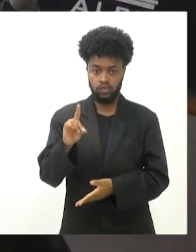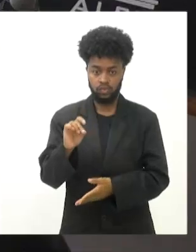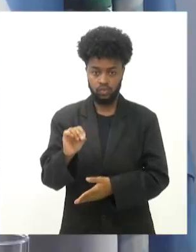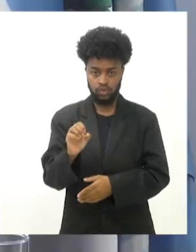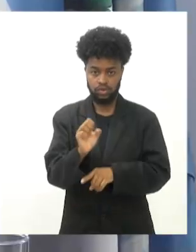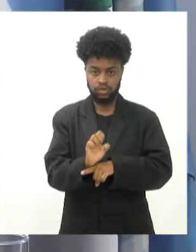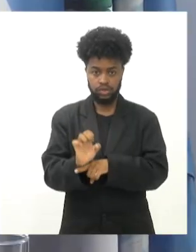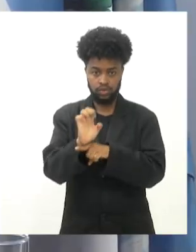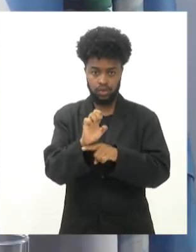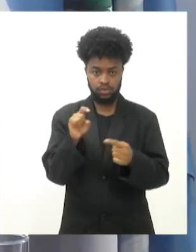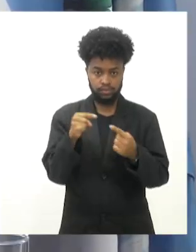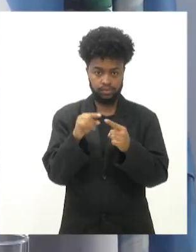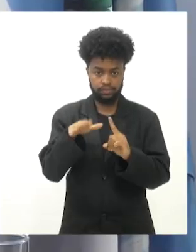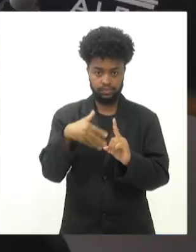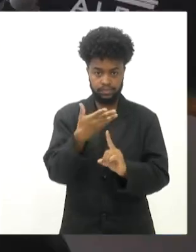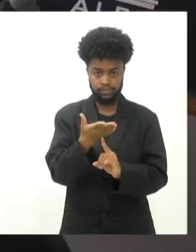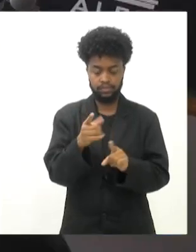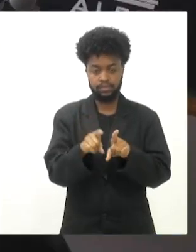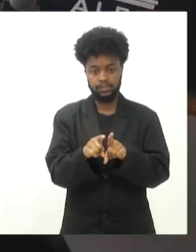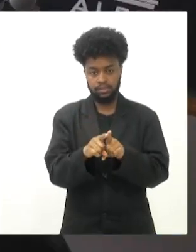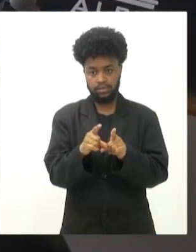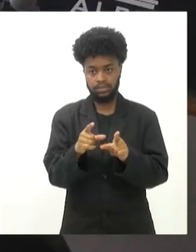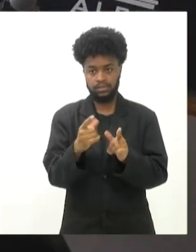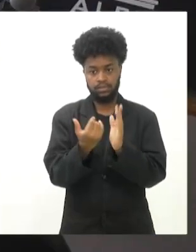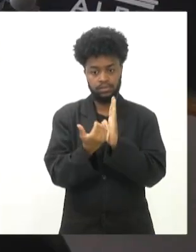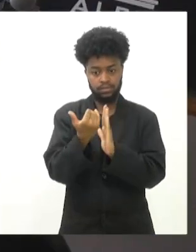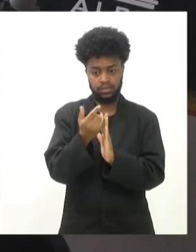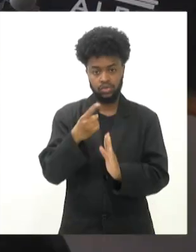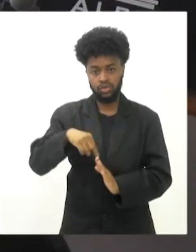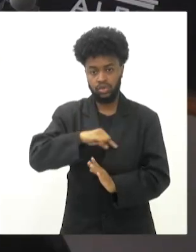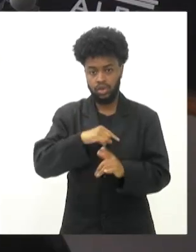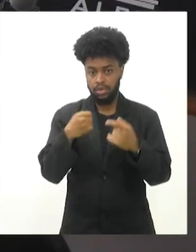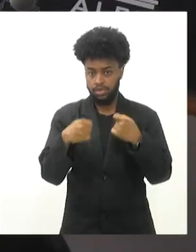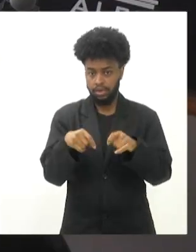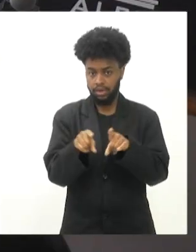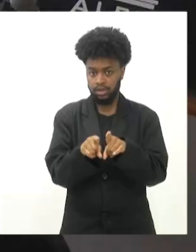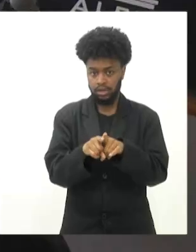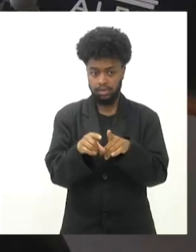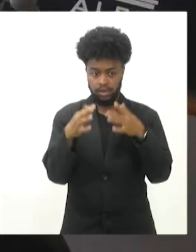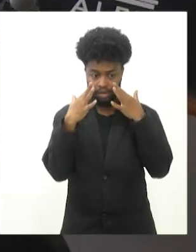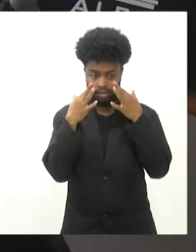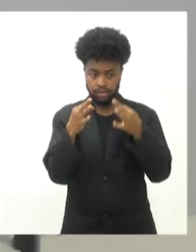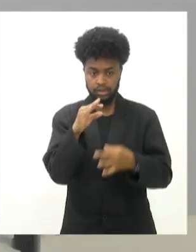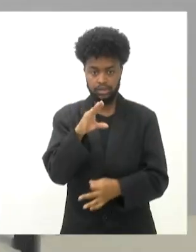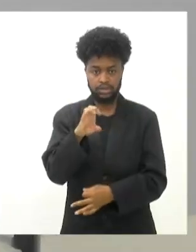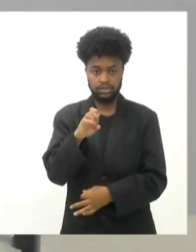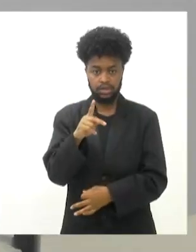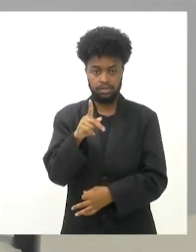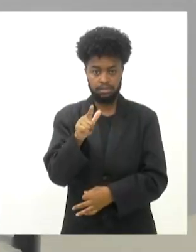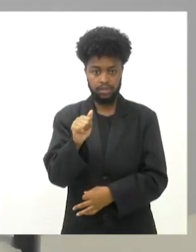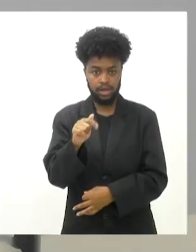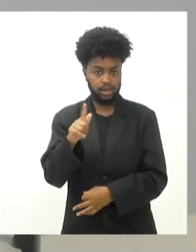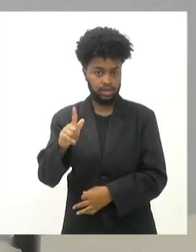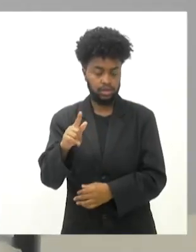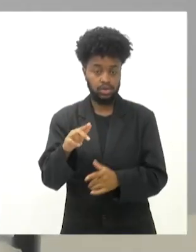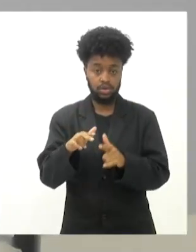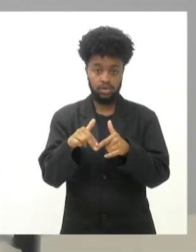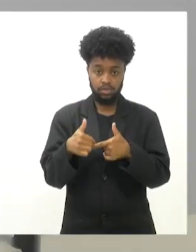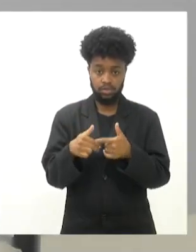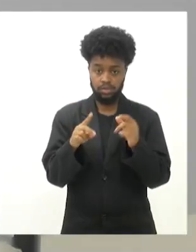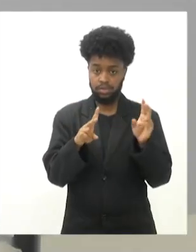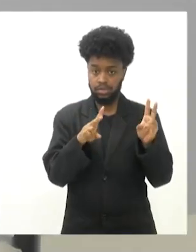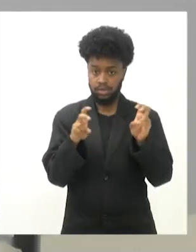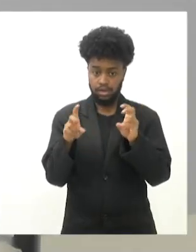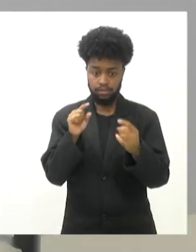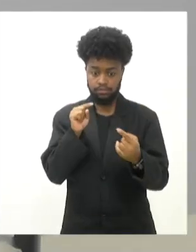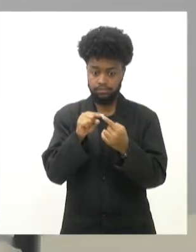estaduais ambientais. E mais do que isso, a gente precisa também ouvir a CEPLAG o quanto de fato foi aportado de